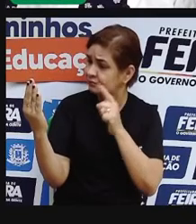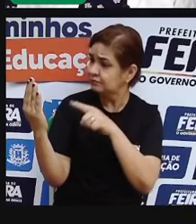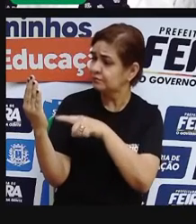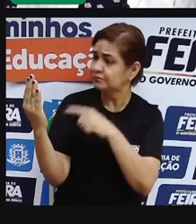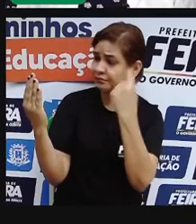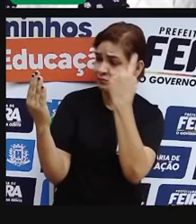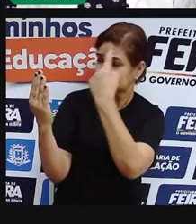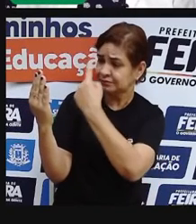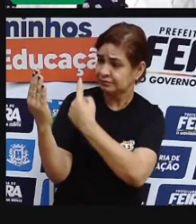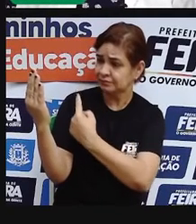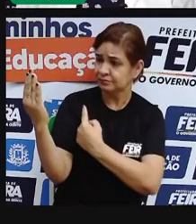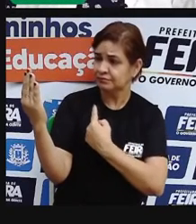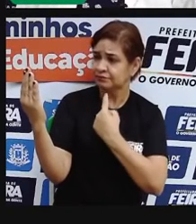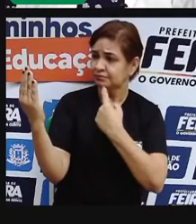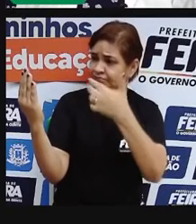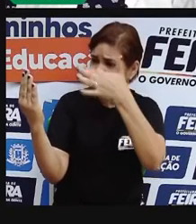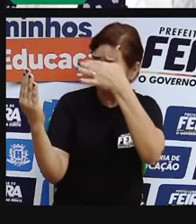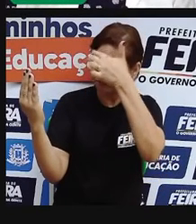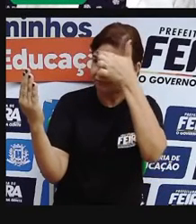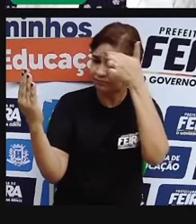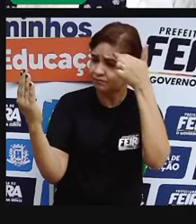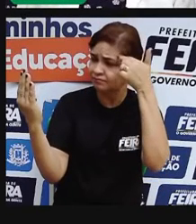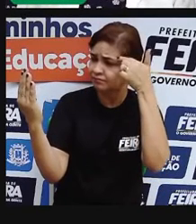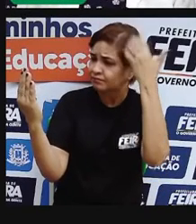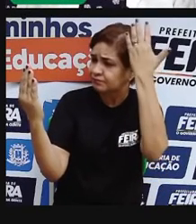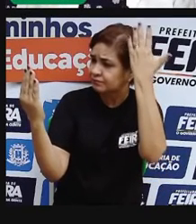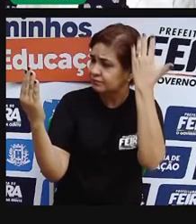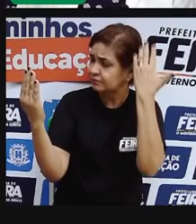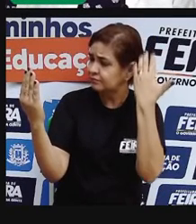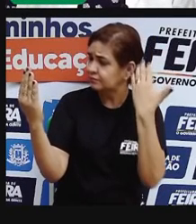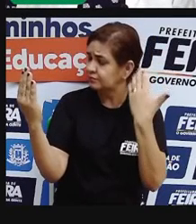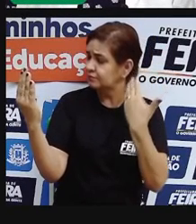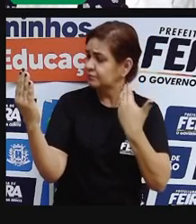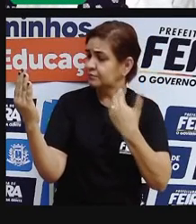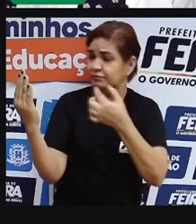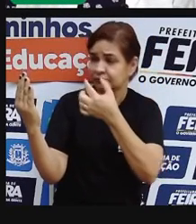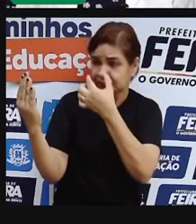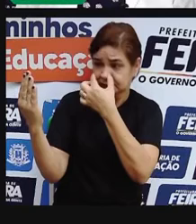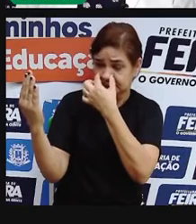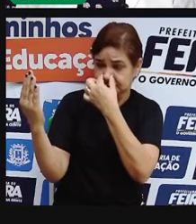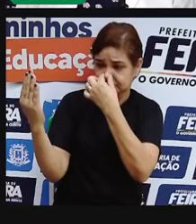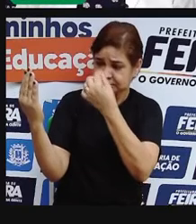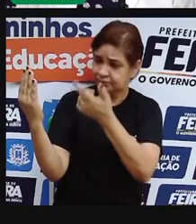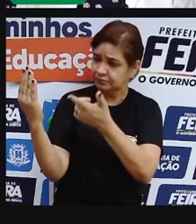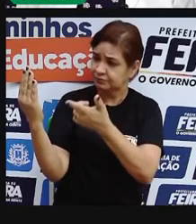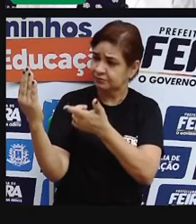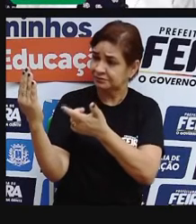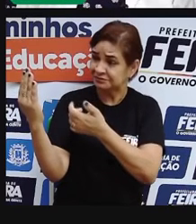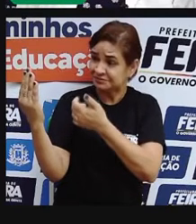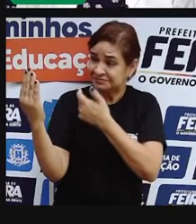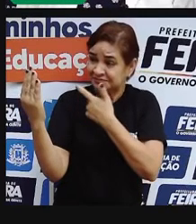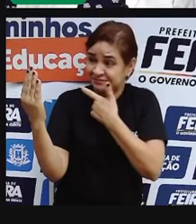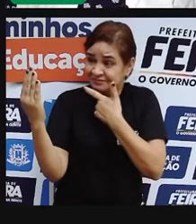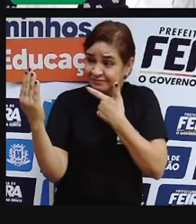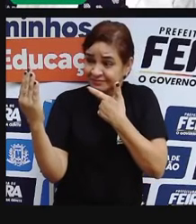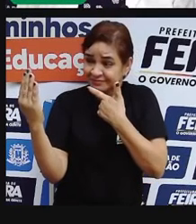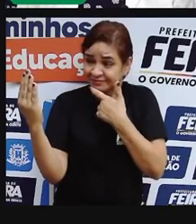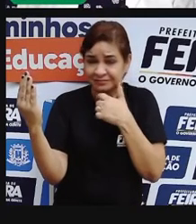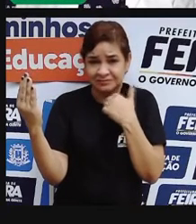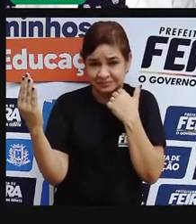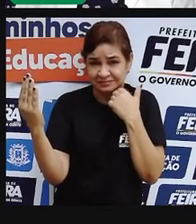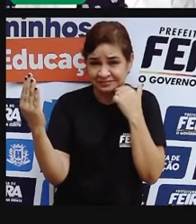rosto dele Olha a testa e o cabelo e o nariz e aquele sorriso meio sem